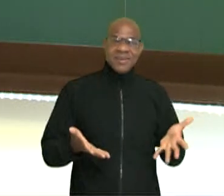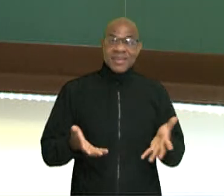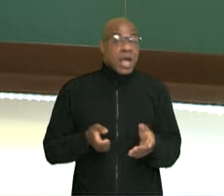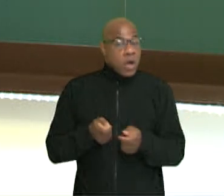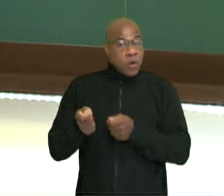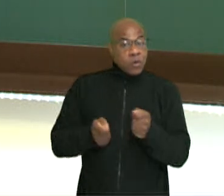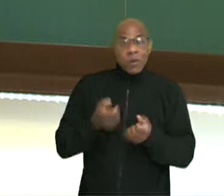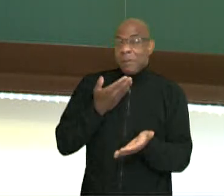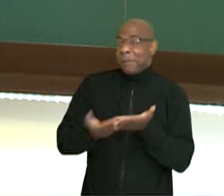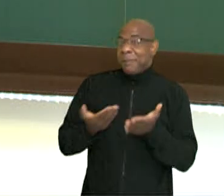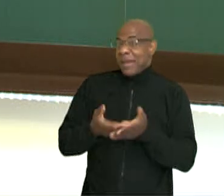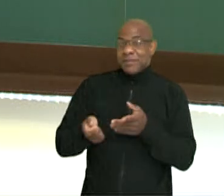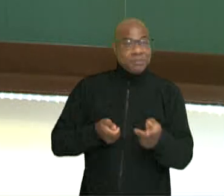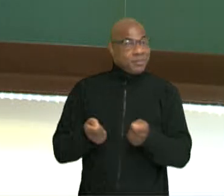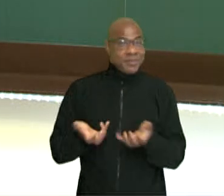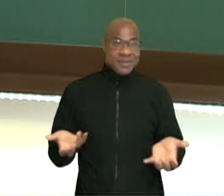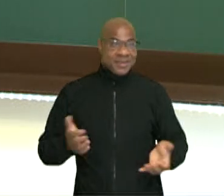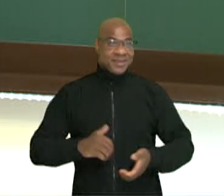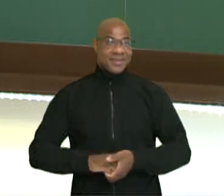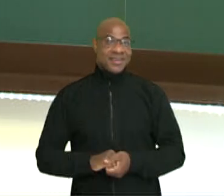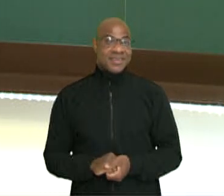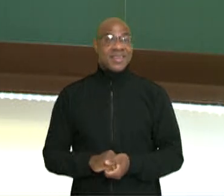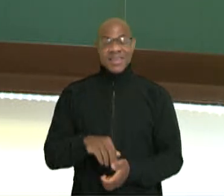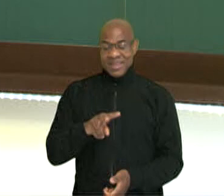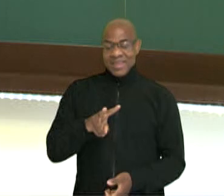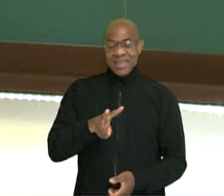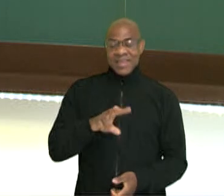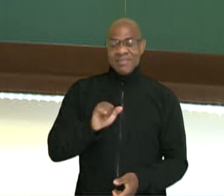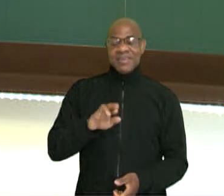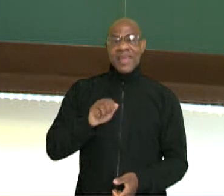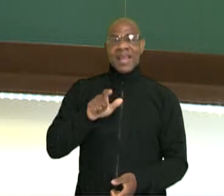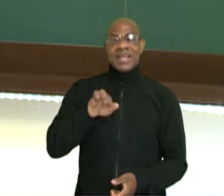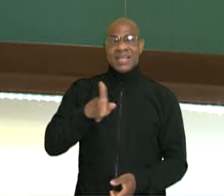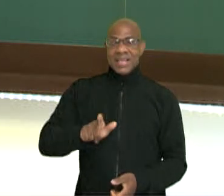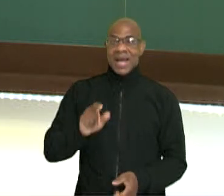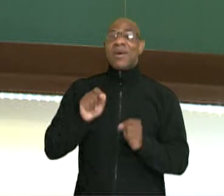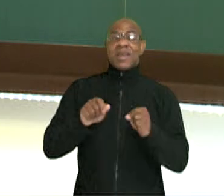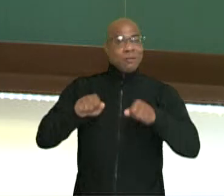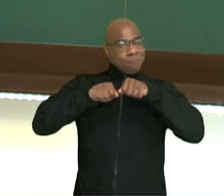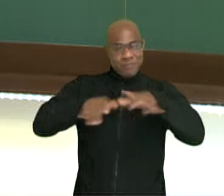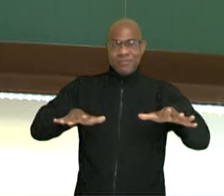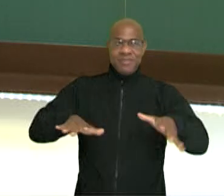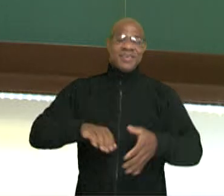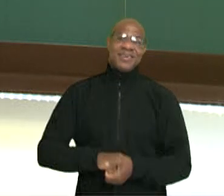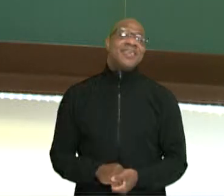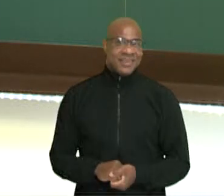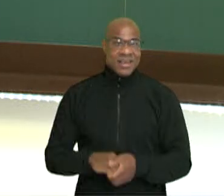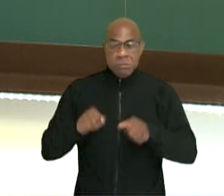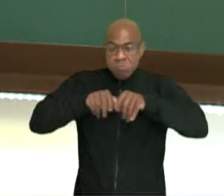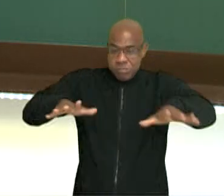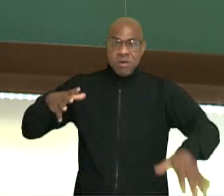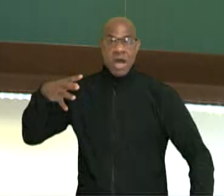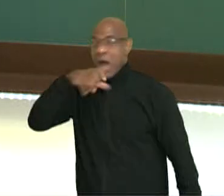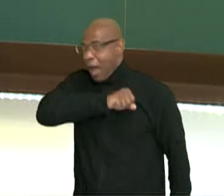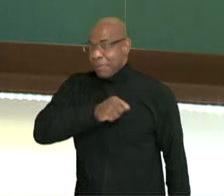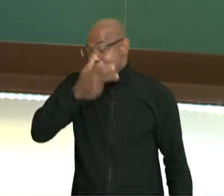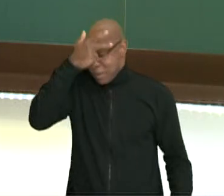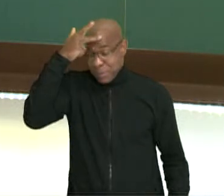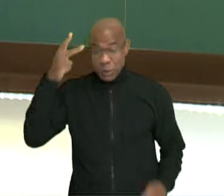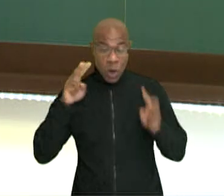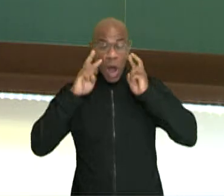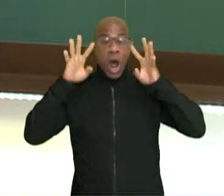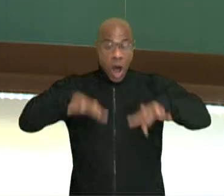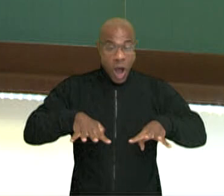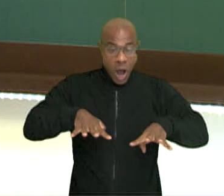de quem publicou. Então, esse viralizar é isso, né? Não é assim 2, 3, 4 likes, é uma coisa gigante